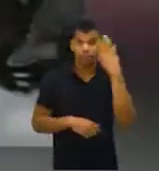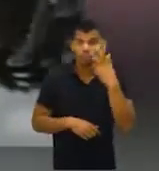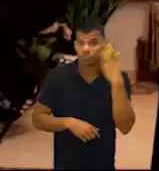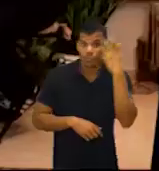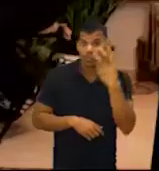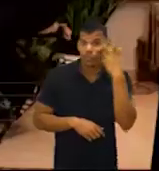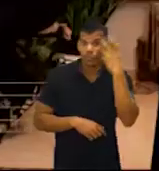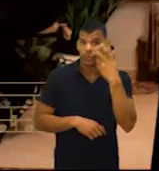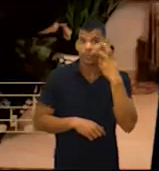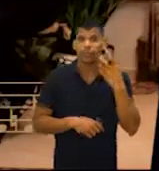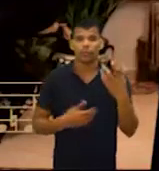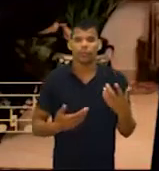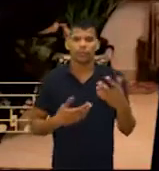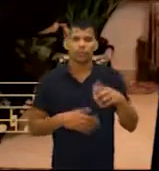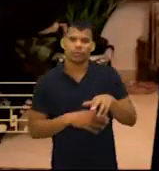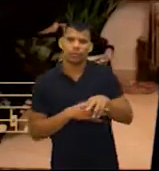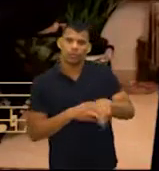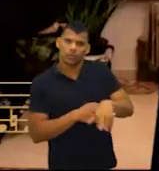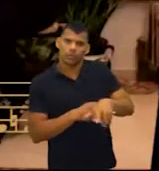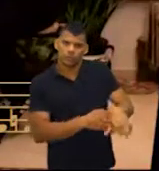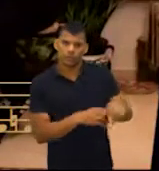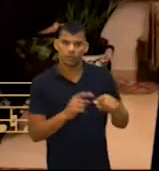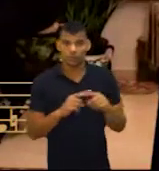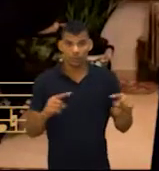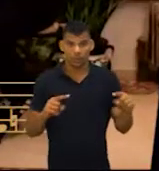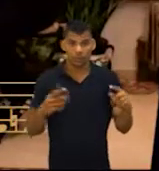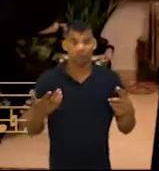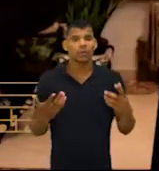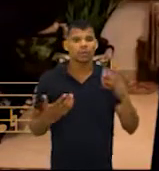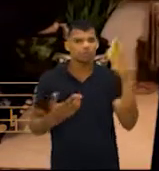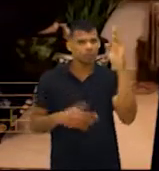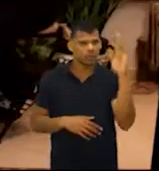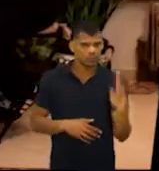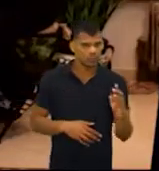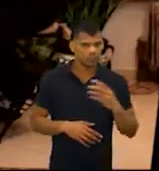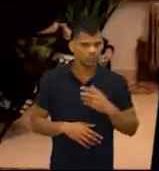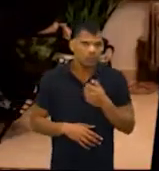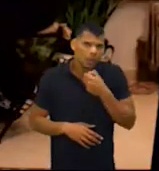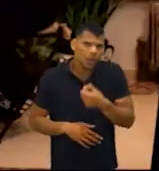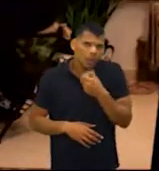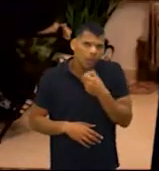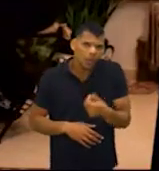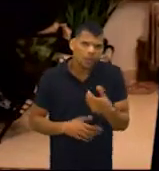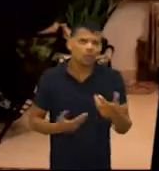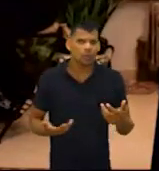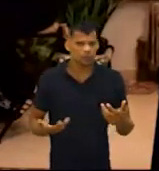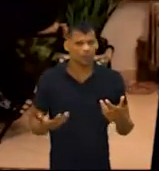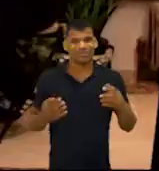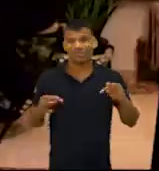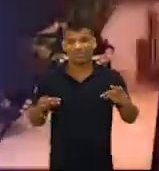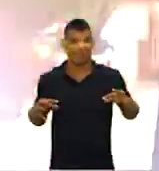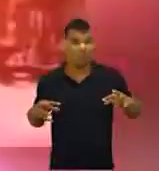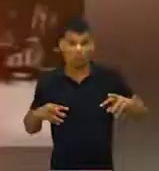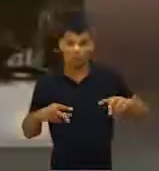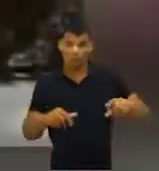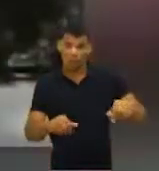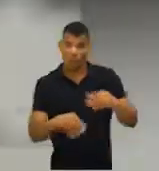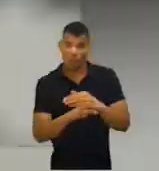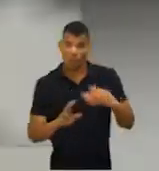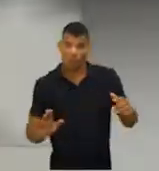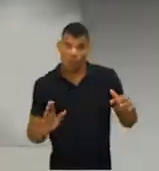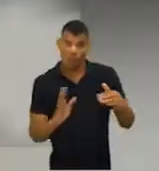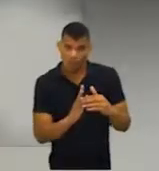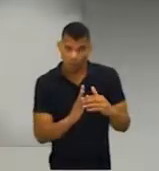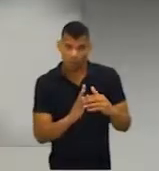A música não foi classificada, mas o Brasil inteiro cantou essa música e esse cara foi apresentado de uma